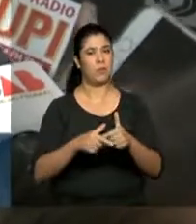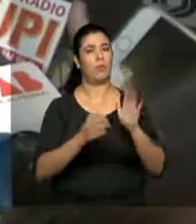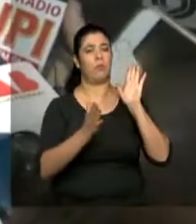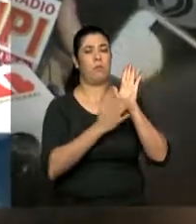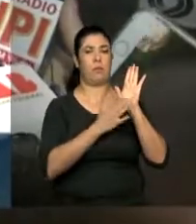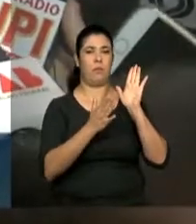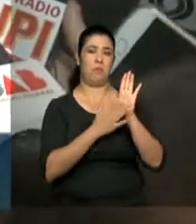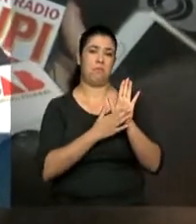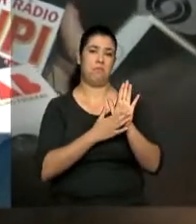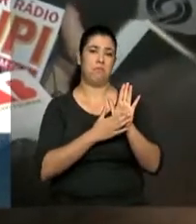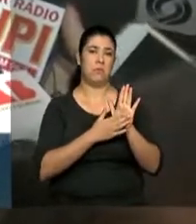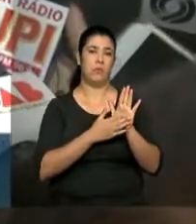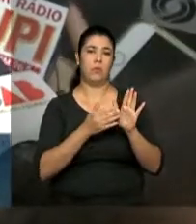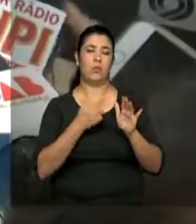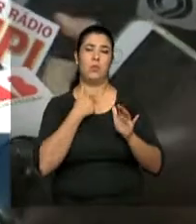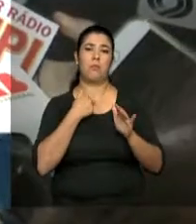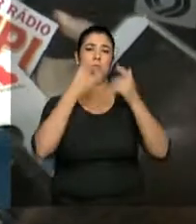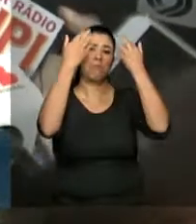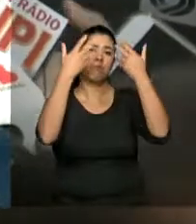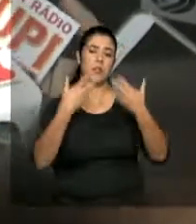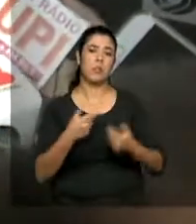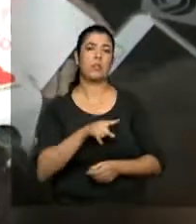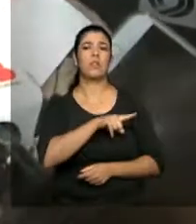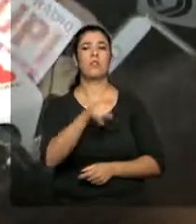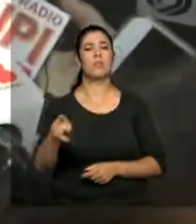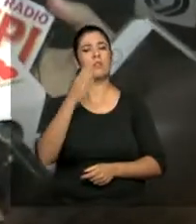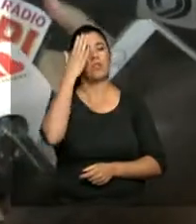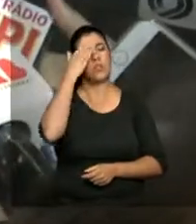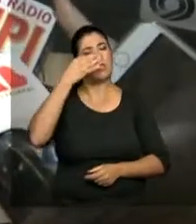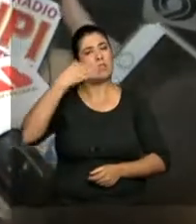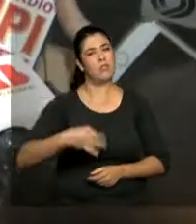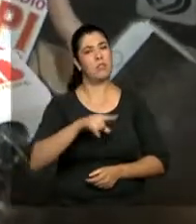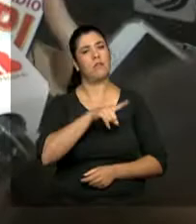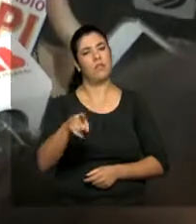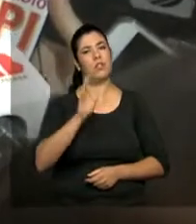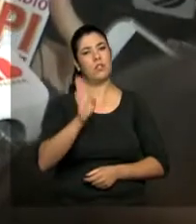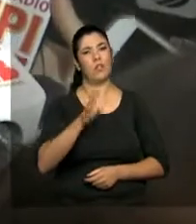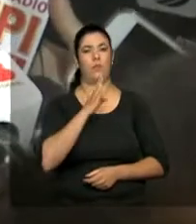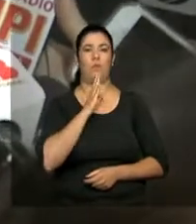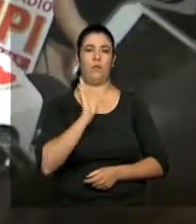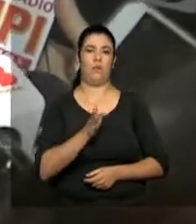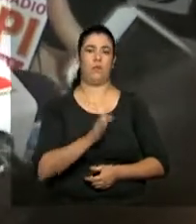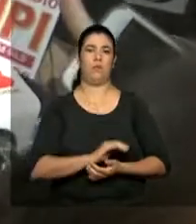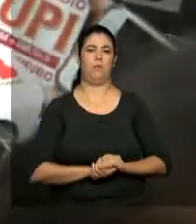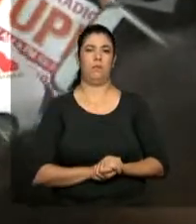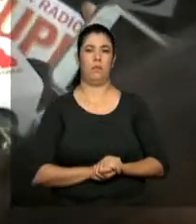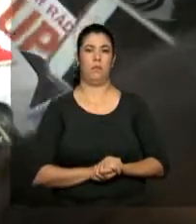propostas, que eu não vou dizer quais são aqui, porque eu tenho absoluta certeza que vocês as conhecem.